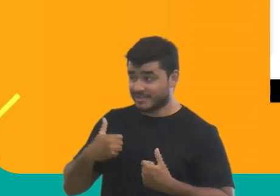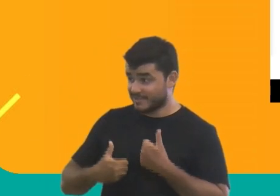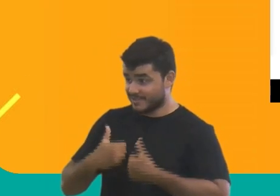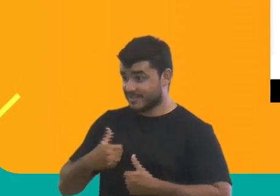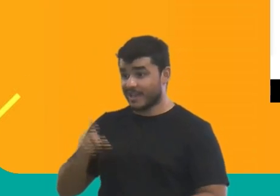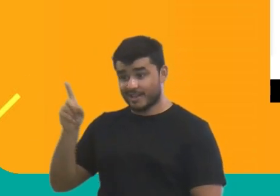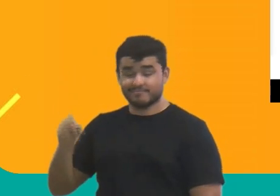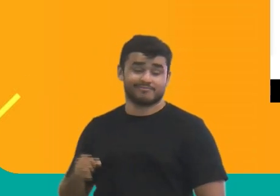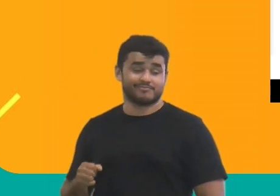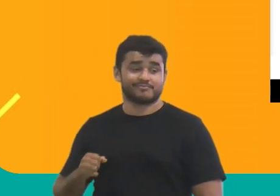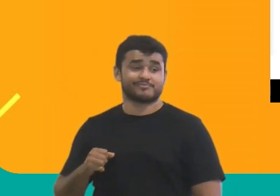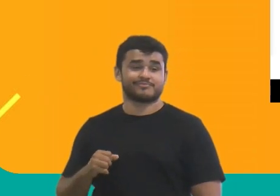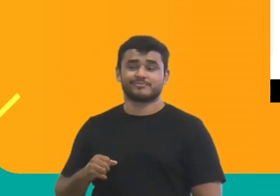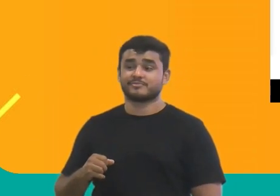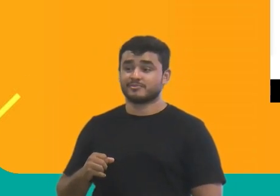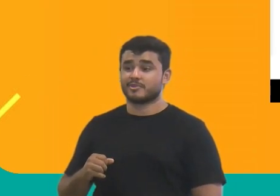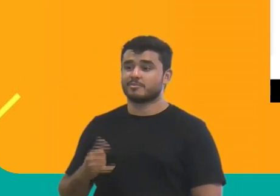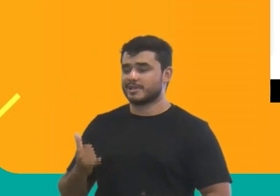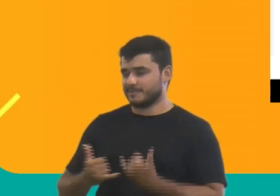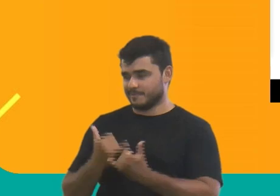Uma menina indo no ginecologista?